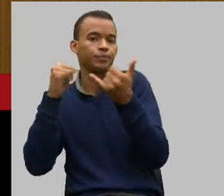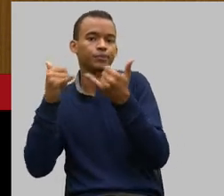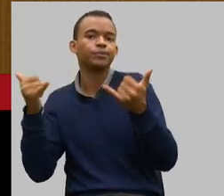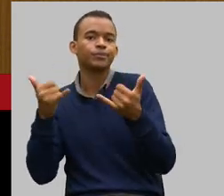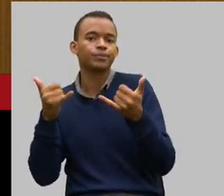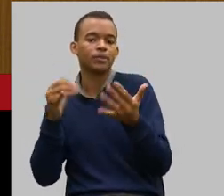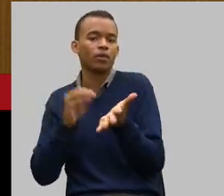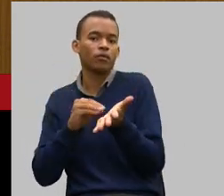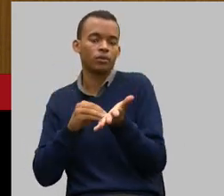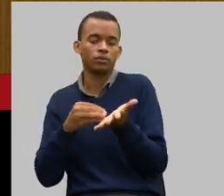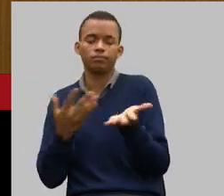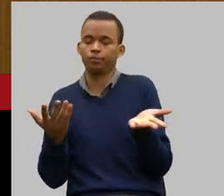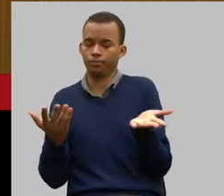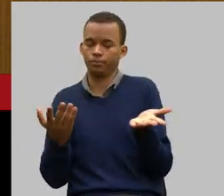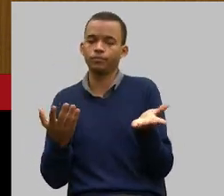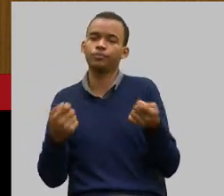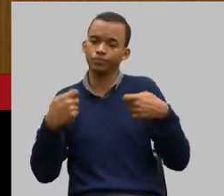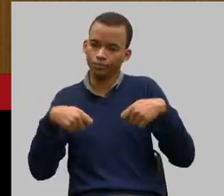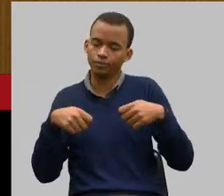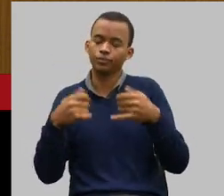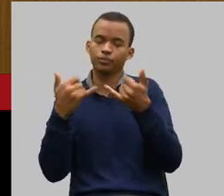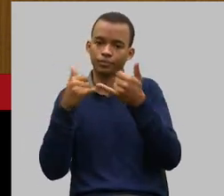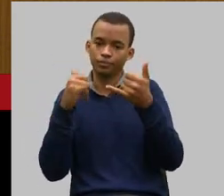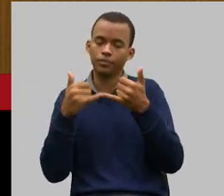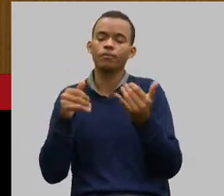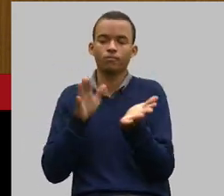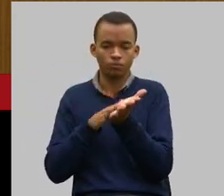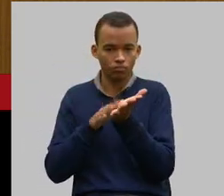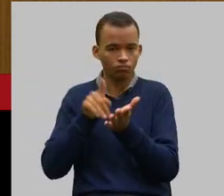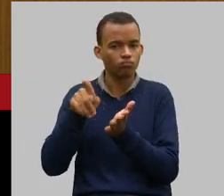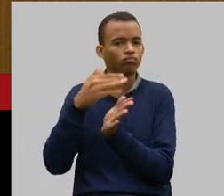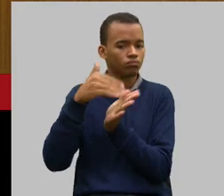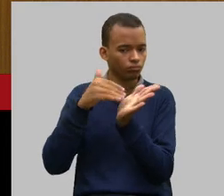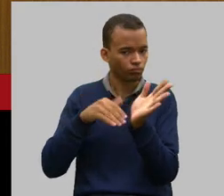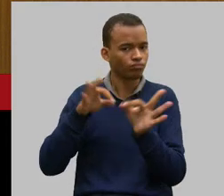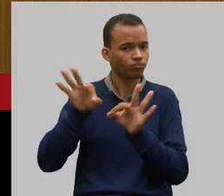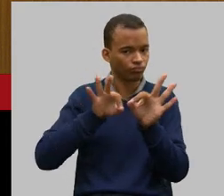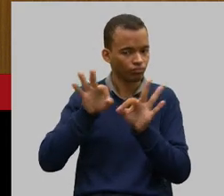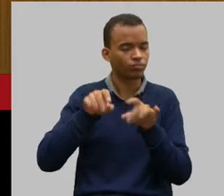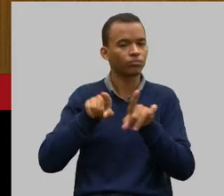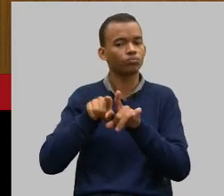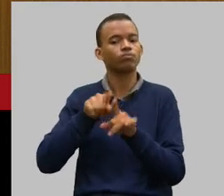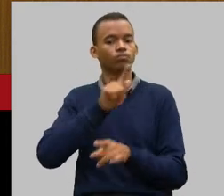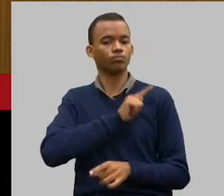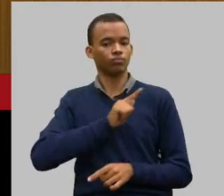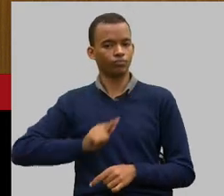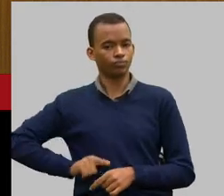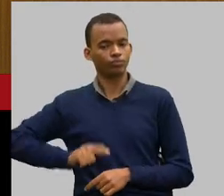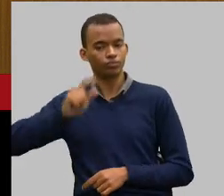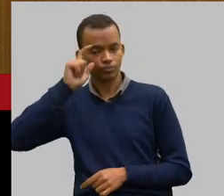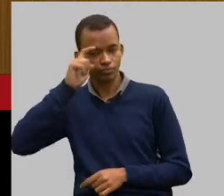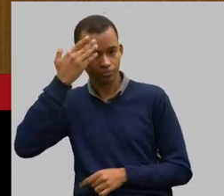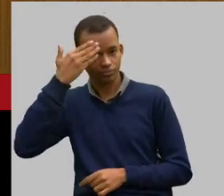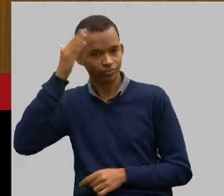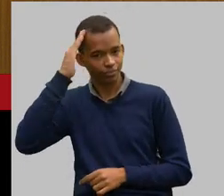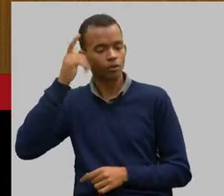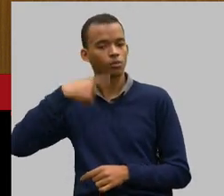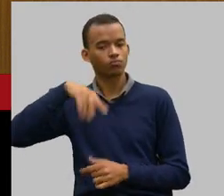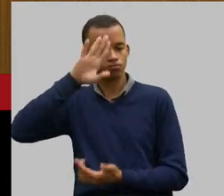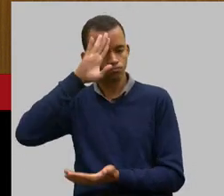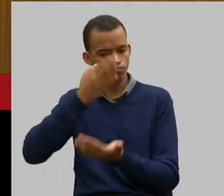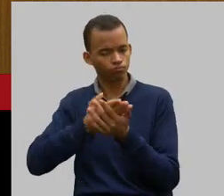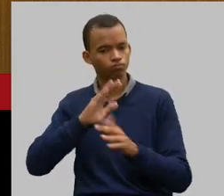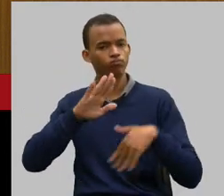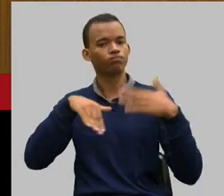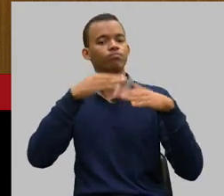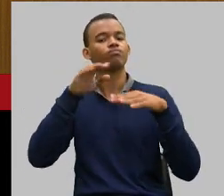é um outro ponto que a gente tem que parabenizar a sua gestão à frente da secretaria e o governador Romeu zela porque nós acreditamos no desenvolvimento econômico e Essa gestão